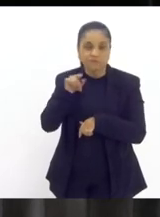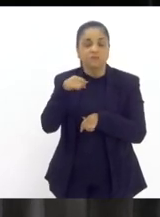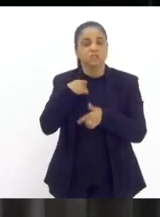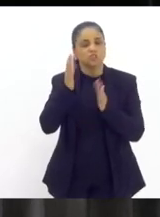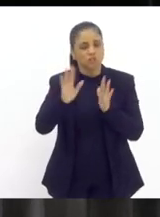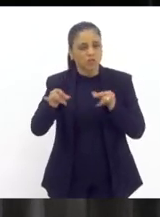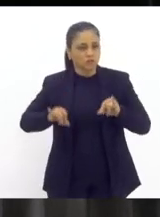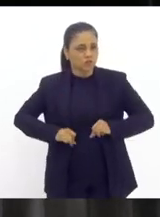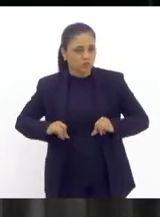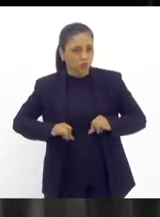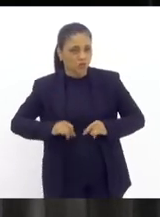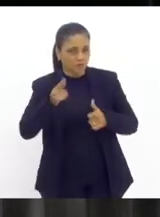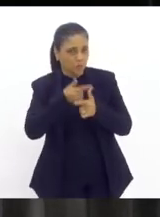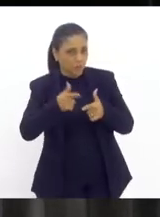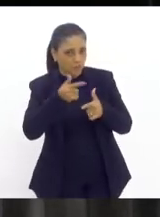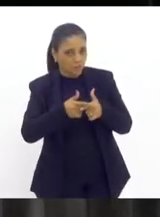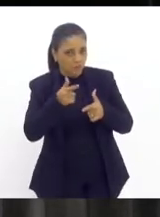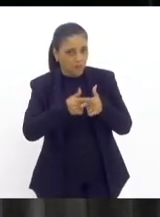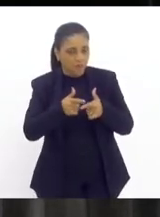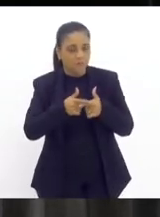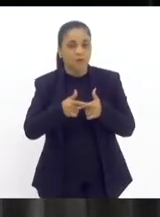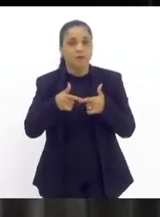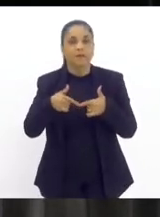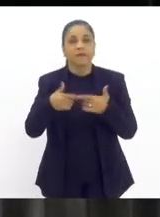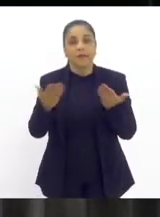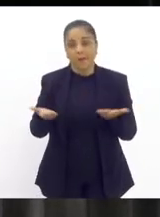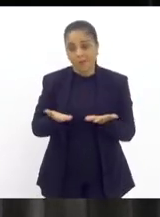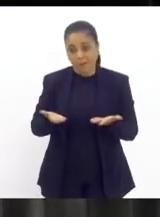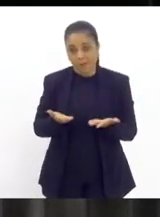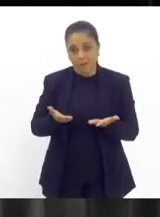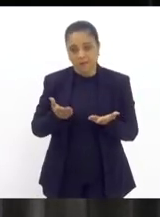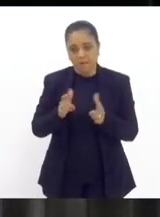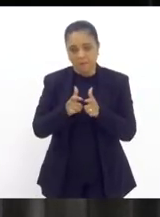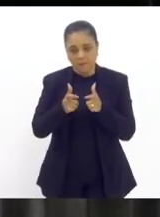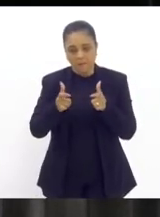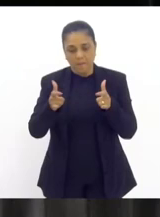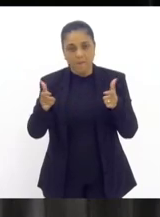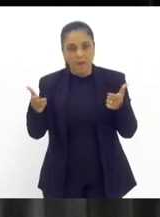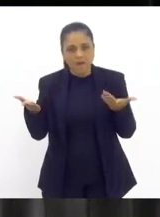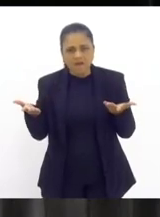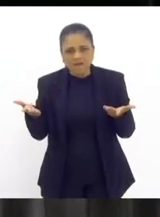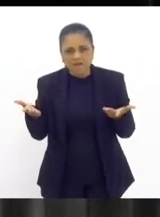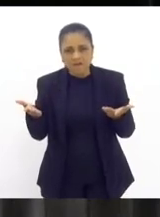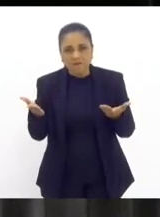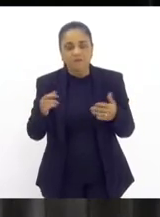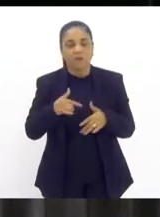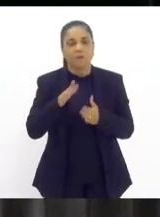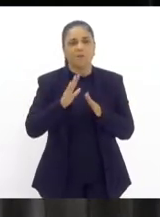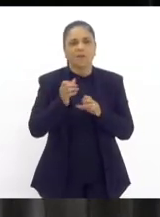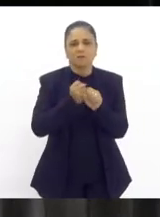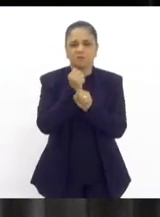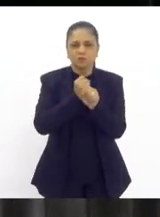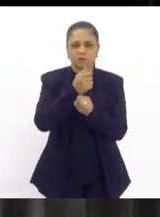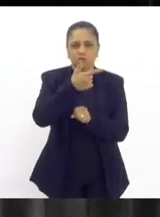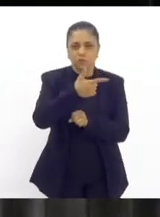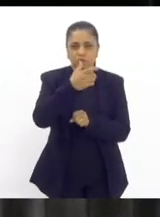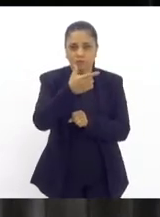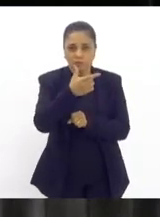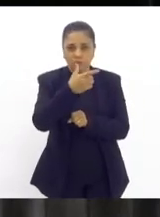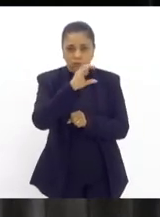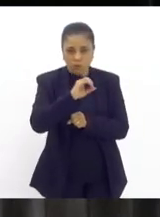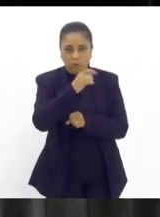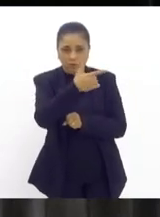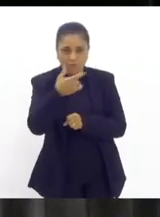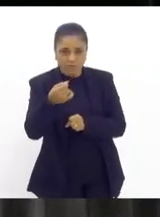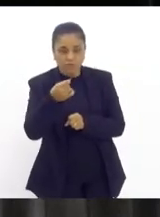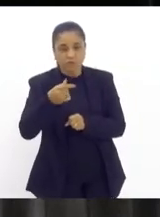já faz algum tempo né e ainda ver as ocorrências crescerem E desde 2020 as armas de fogo